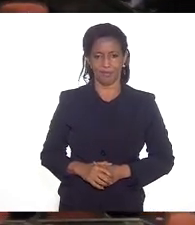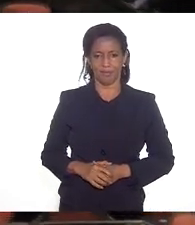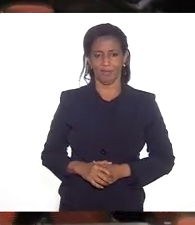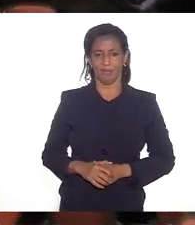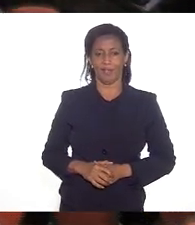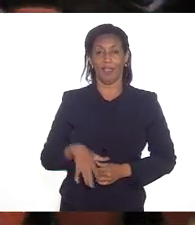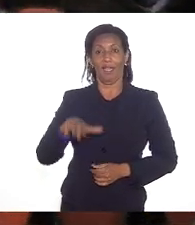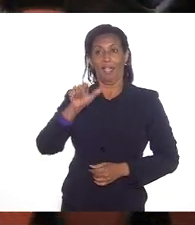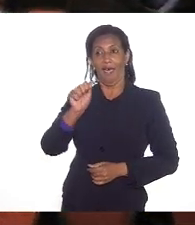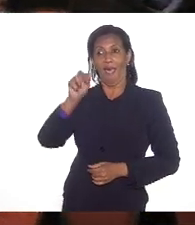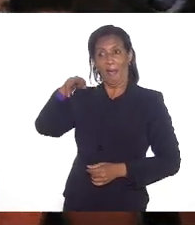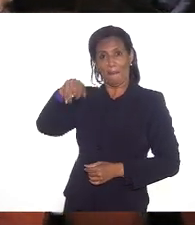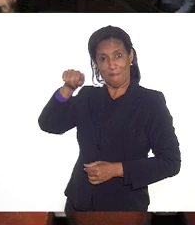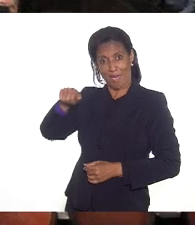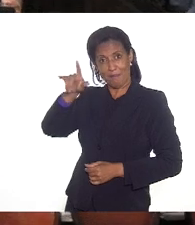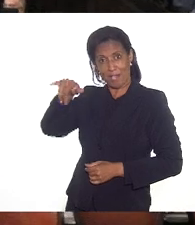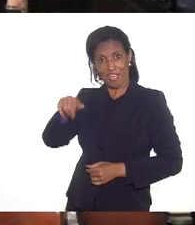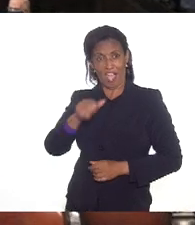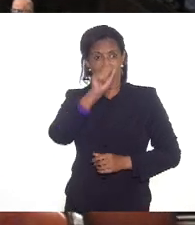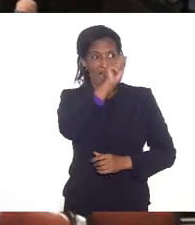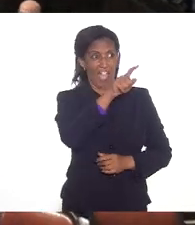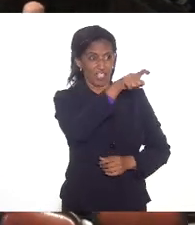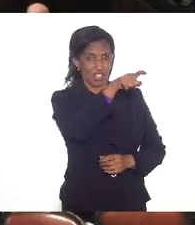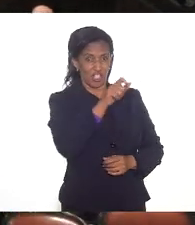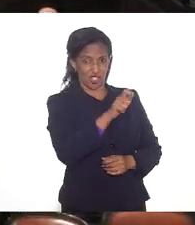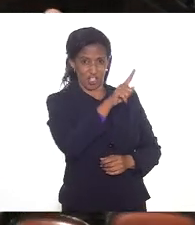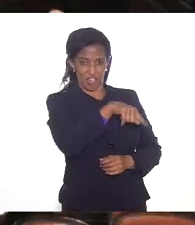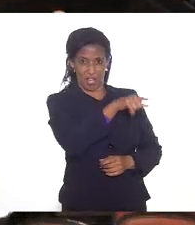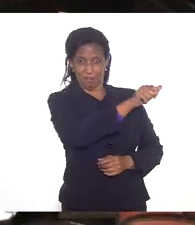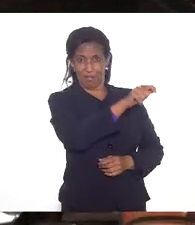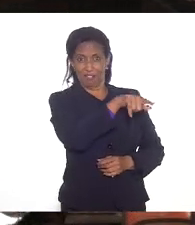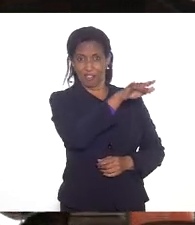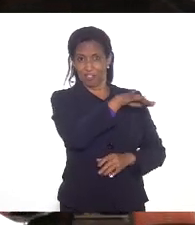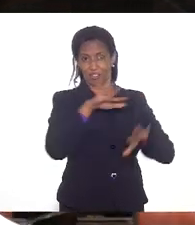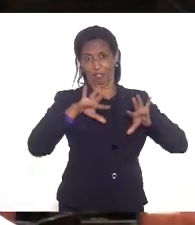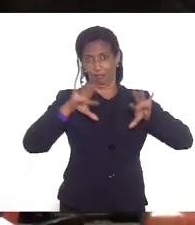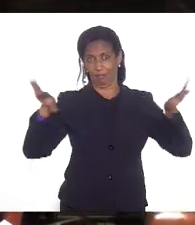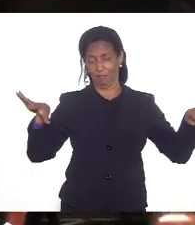quem é de Amém Dani